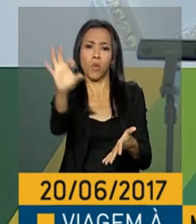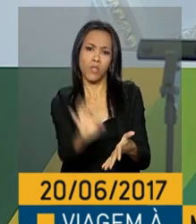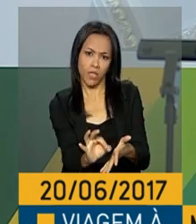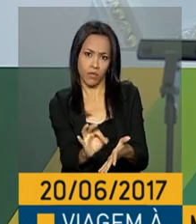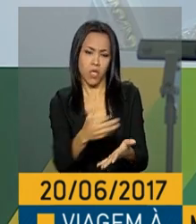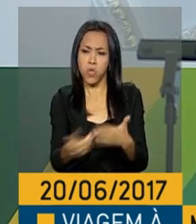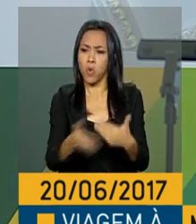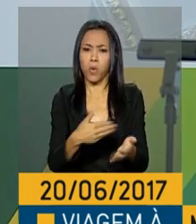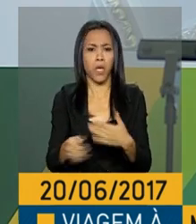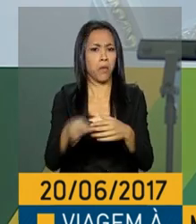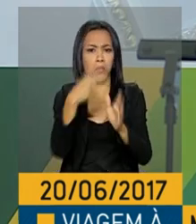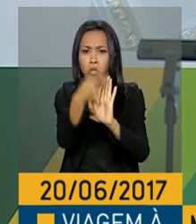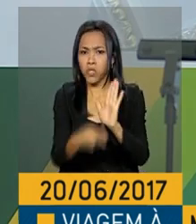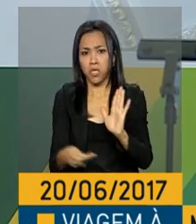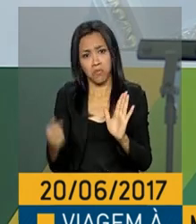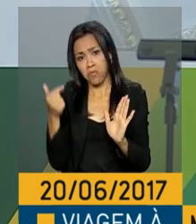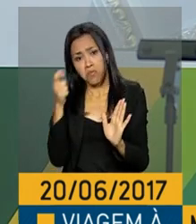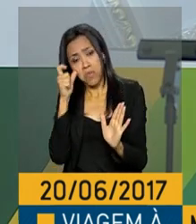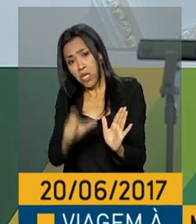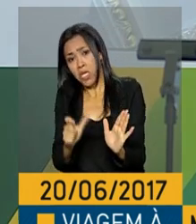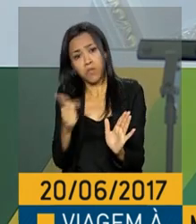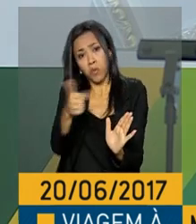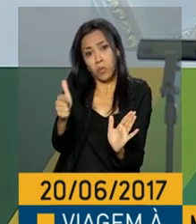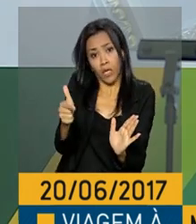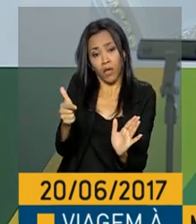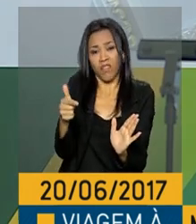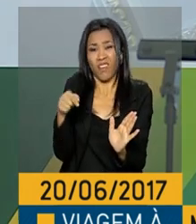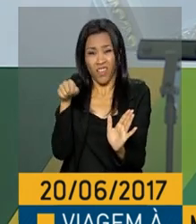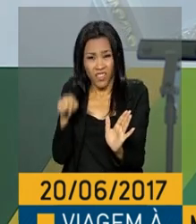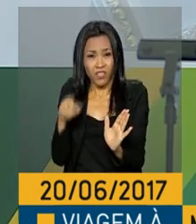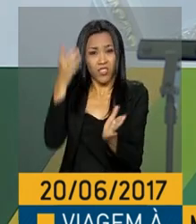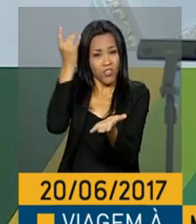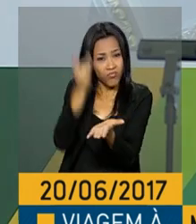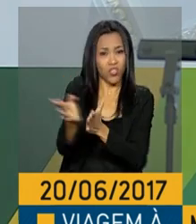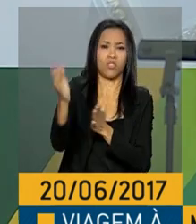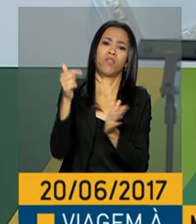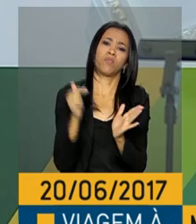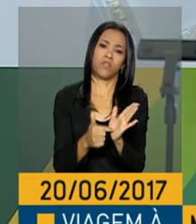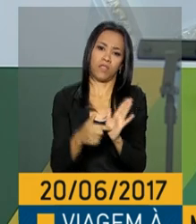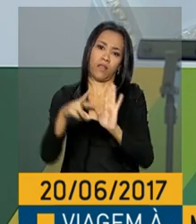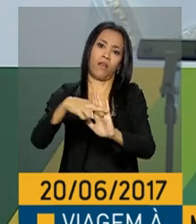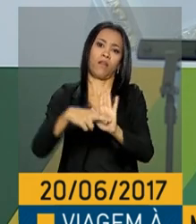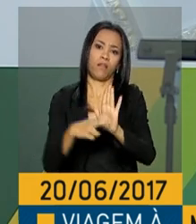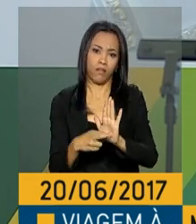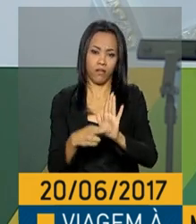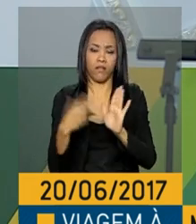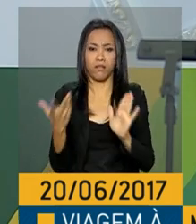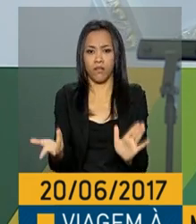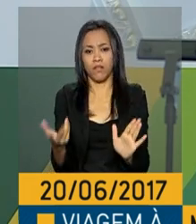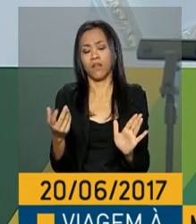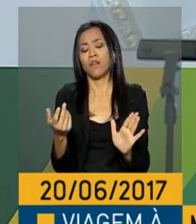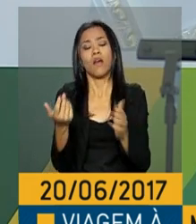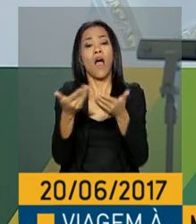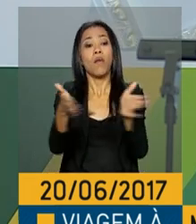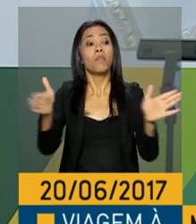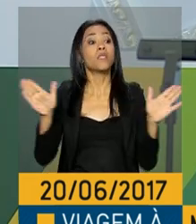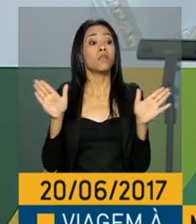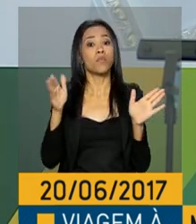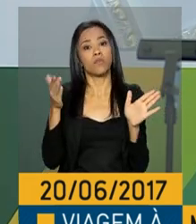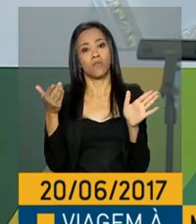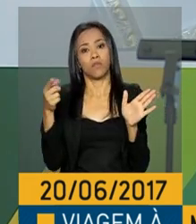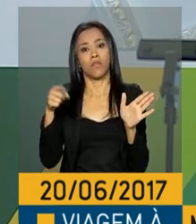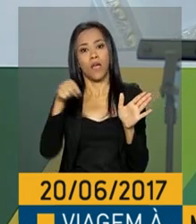ou não do interesse da Petrobras. Nós derrubamos esta fórmula, de modo que nós abrimos enormemente este campo de